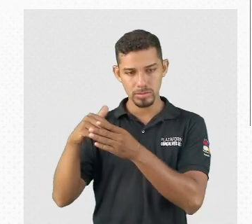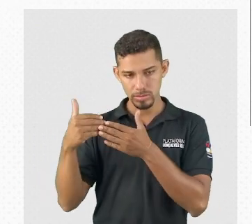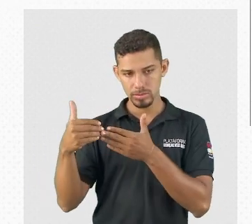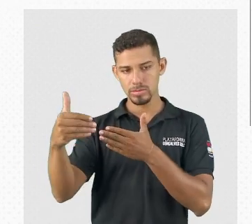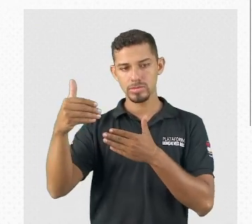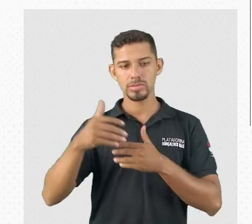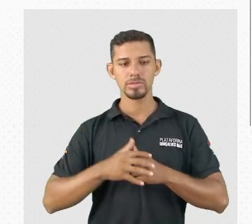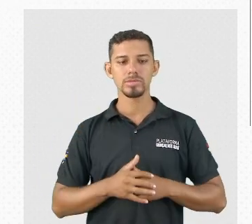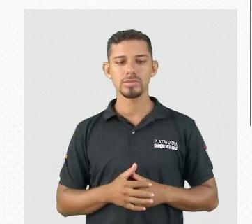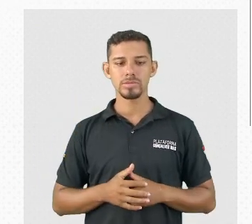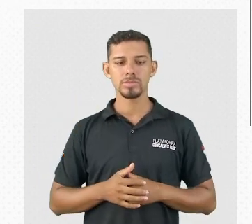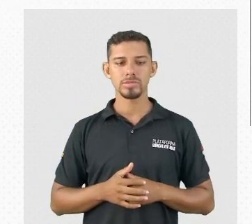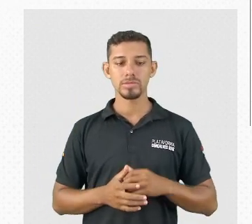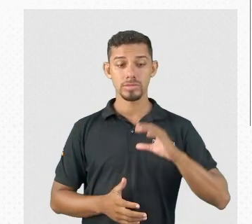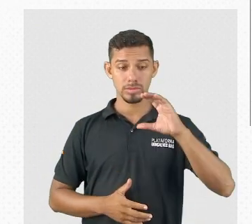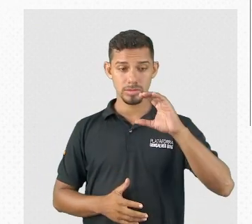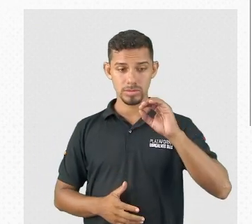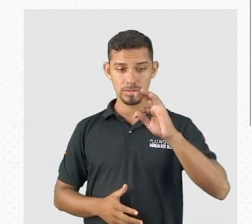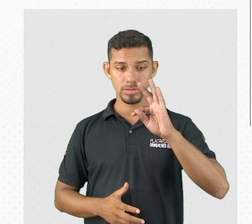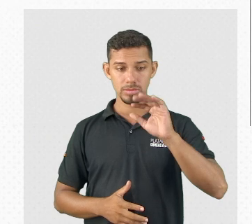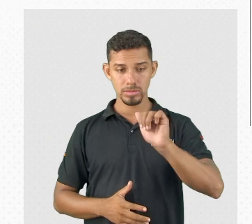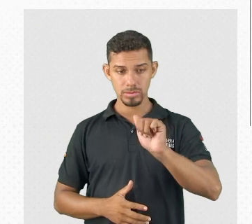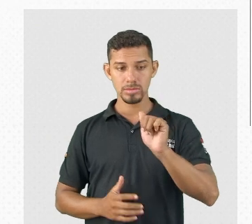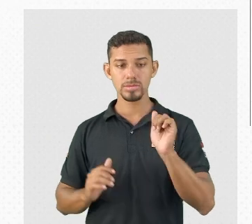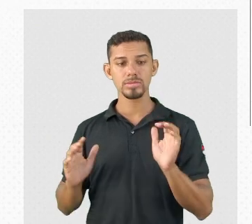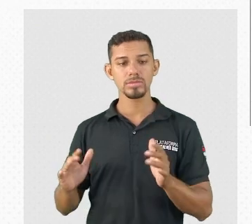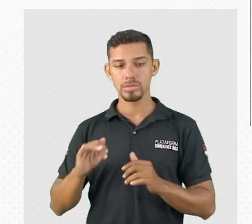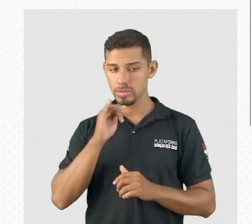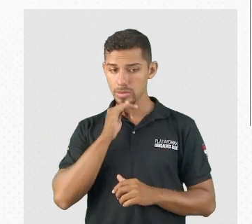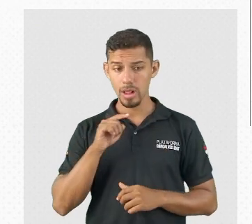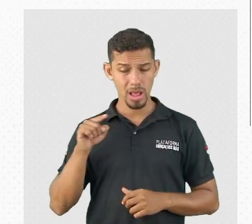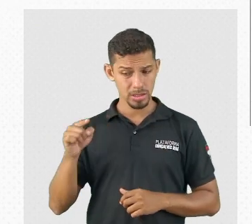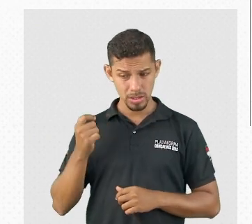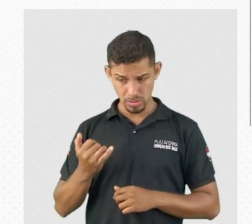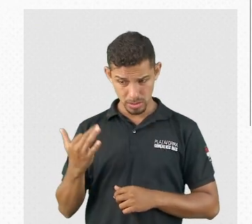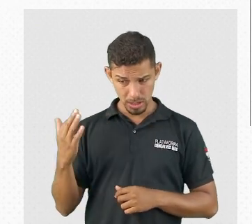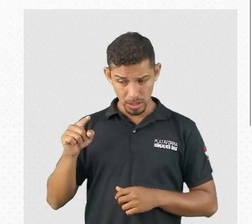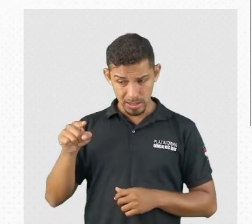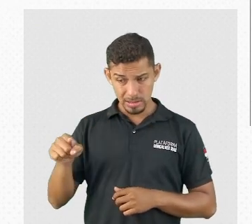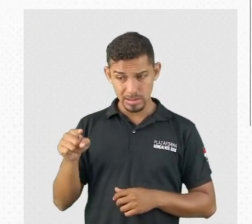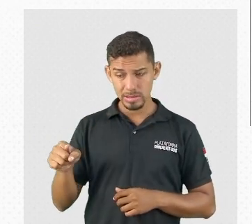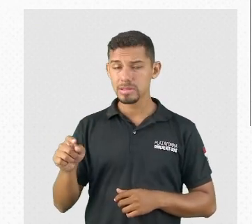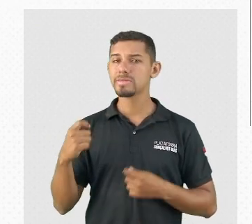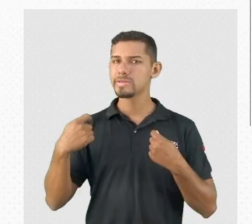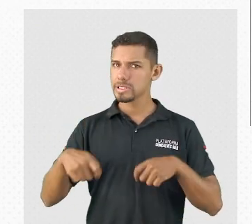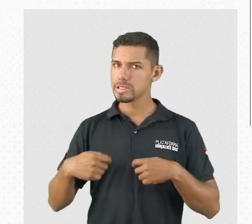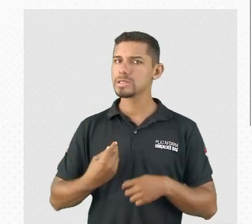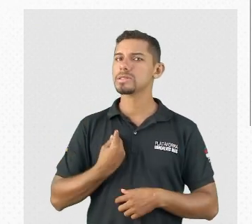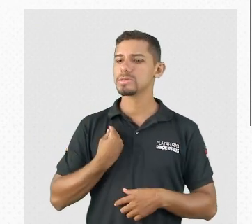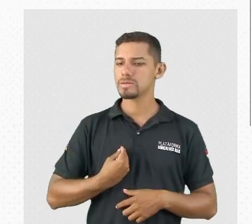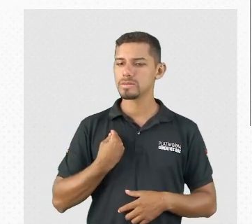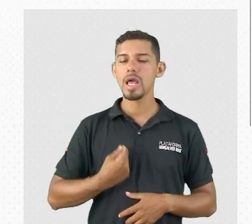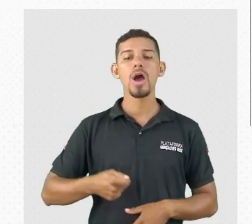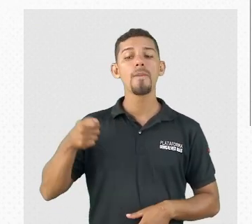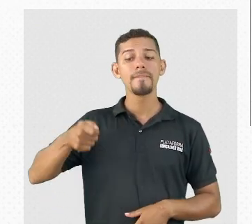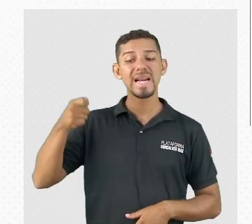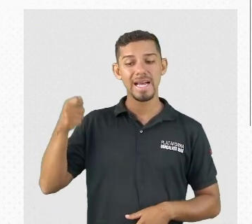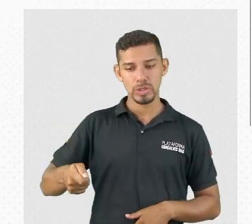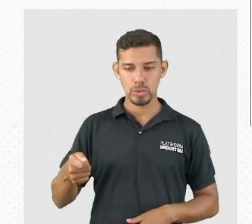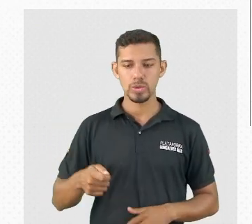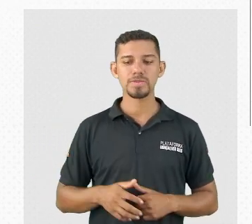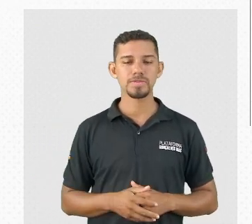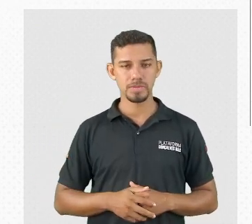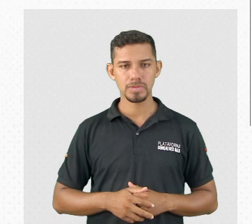frente, né? Então, a cota é quando a gente reserva ali, olha, essa quantidade aqui, ela tem que existir de maneira